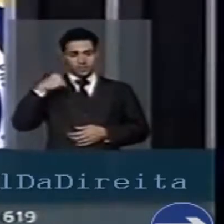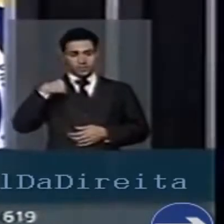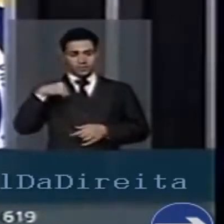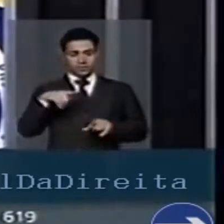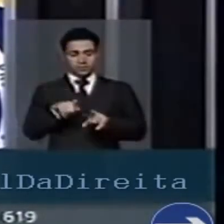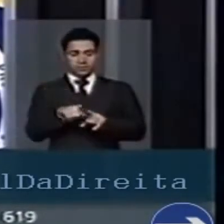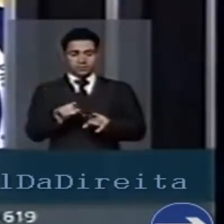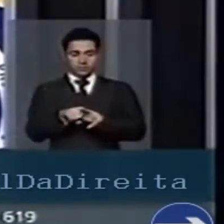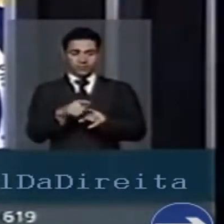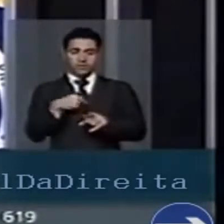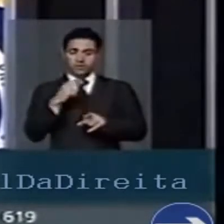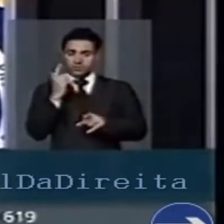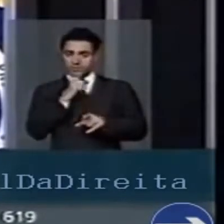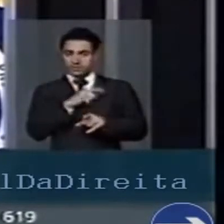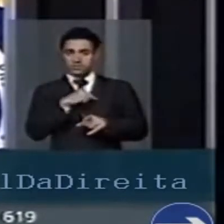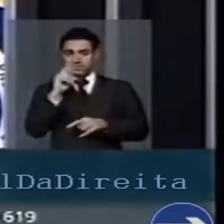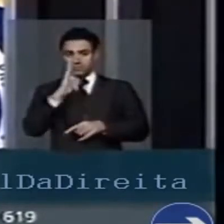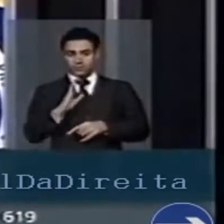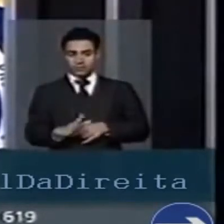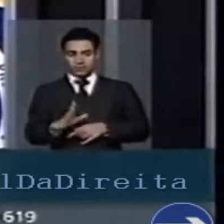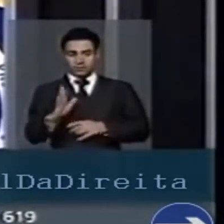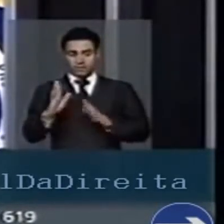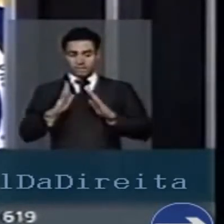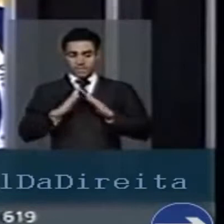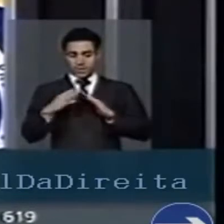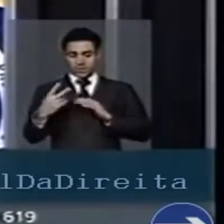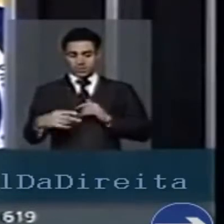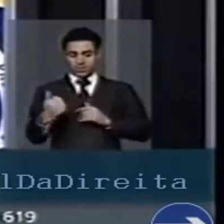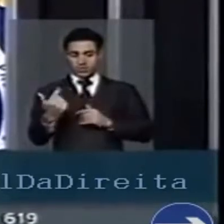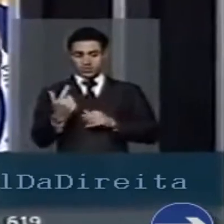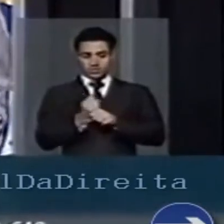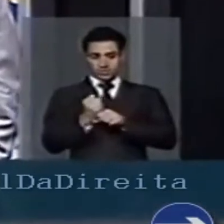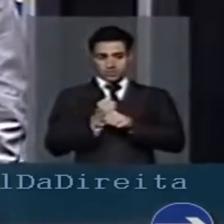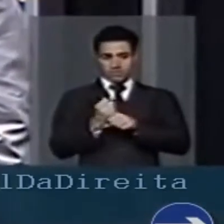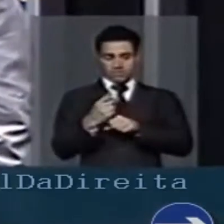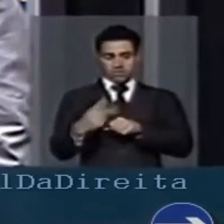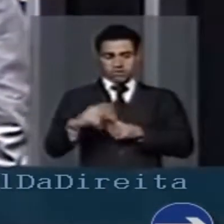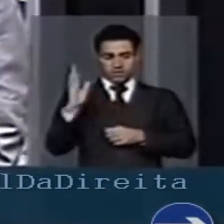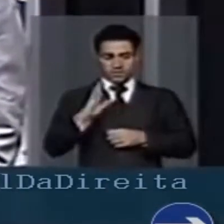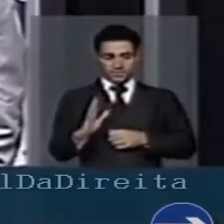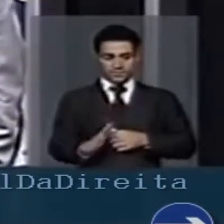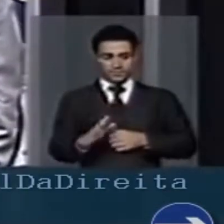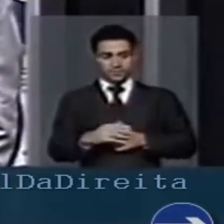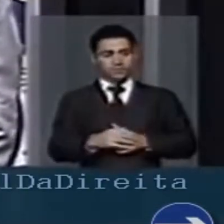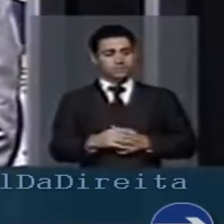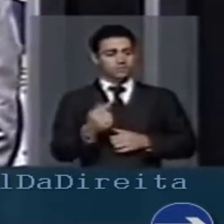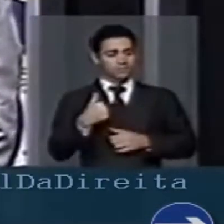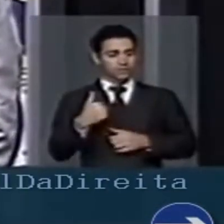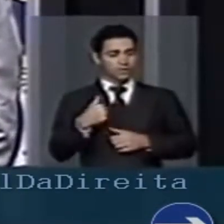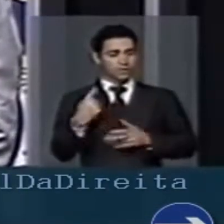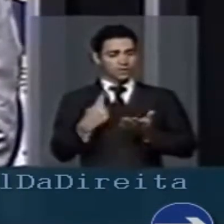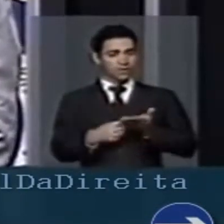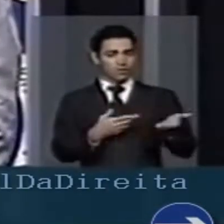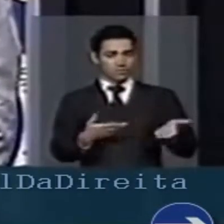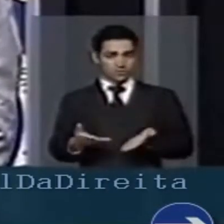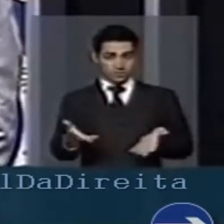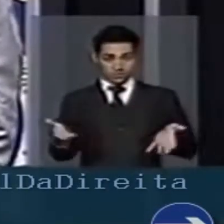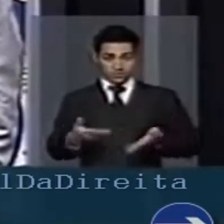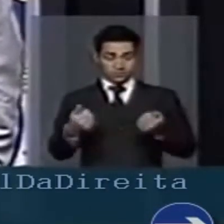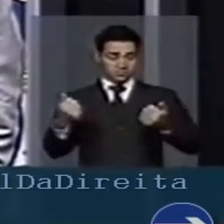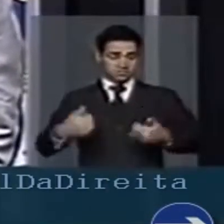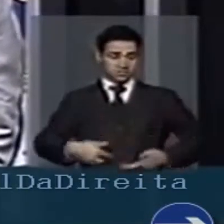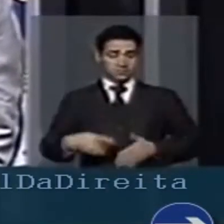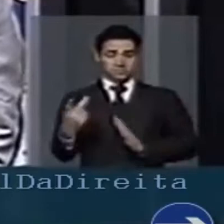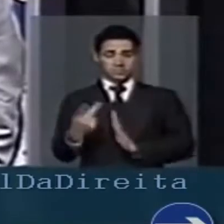por naturalização, moro aqui em Brasília há 12 anos e fui convidado hoje para falar sobre o programa